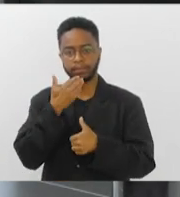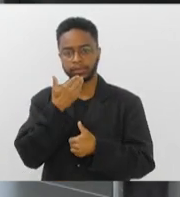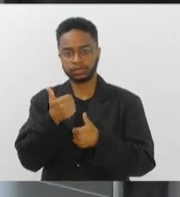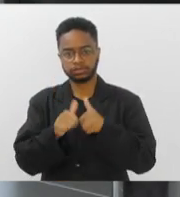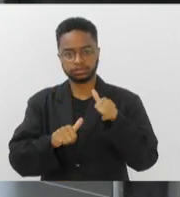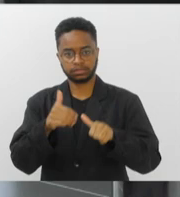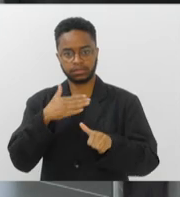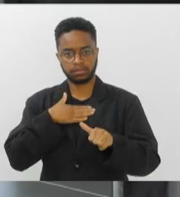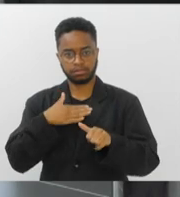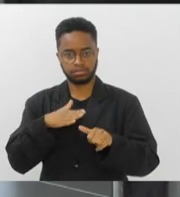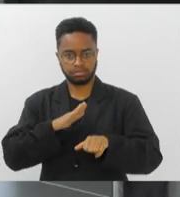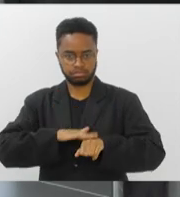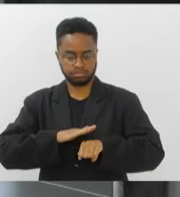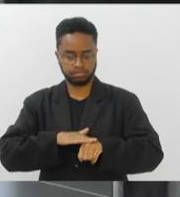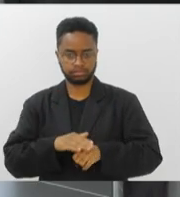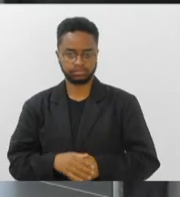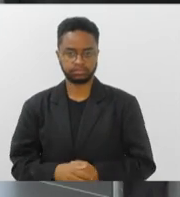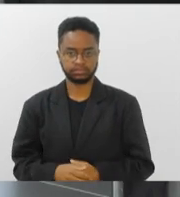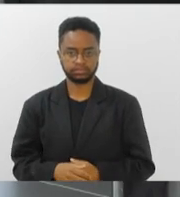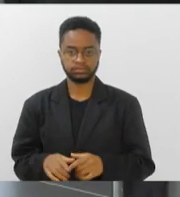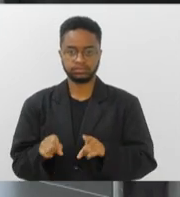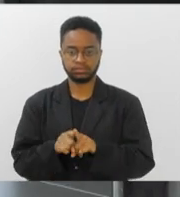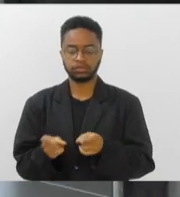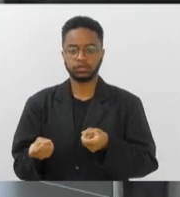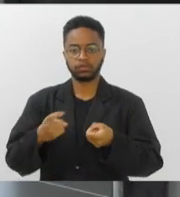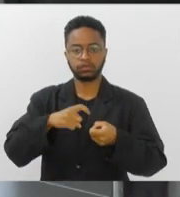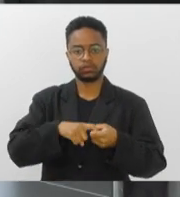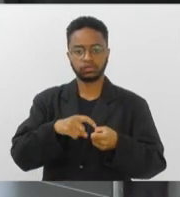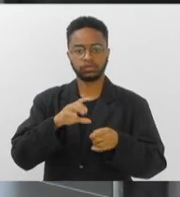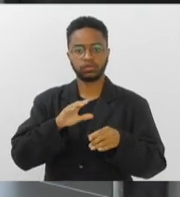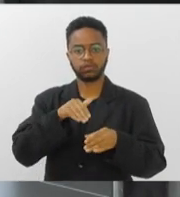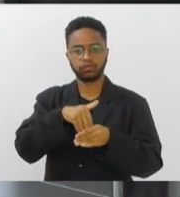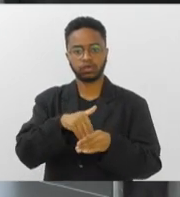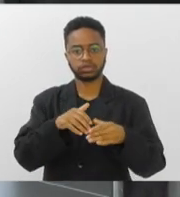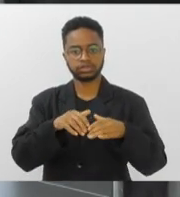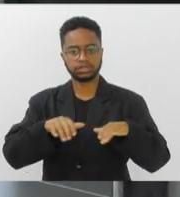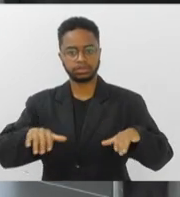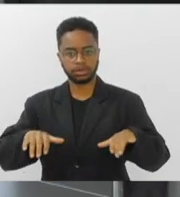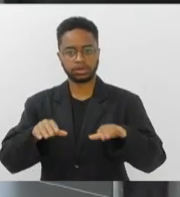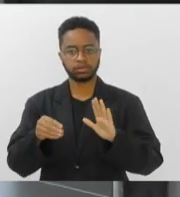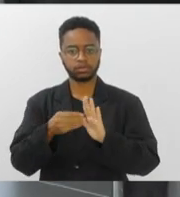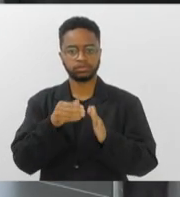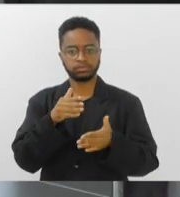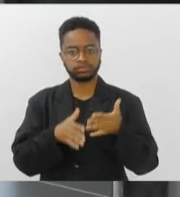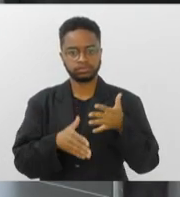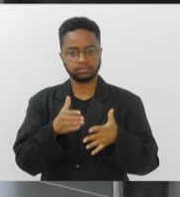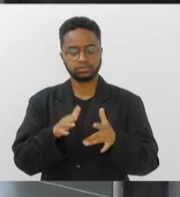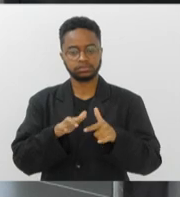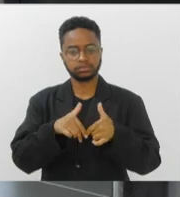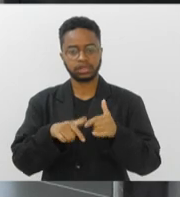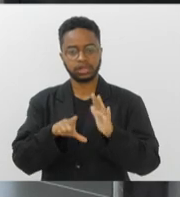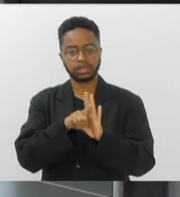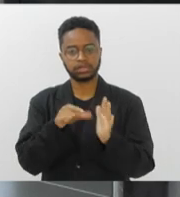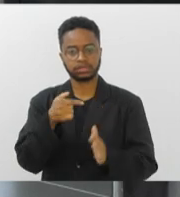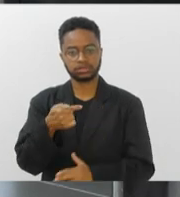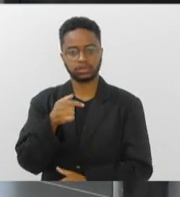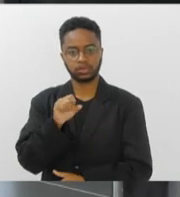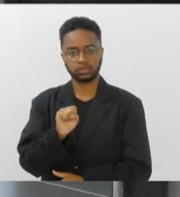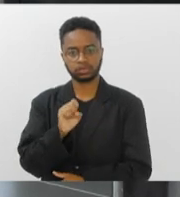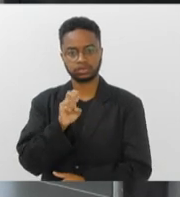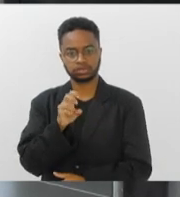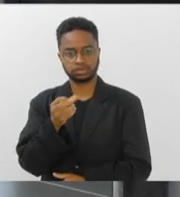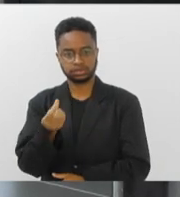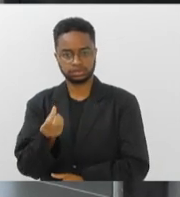meu gabinete, e devolvi com voto em separado pela prejudicabilidade em razão da Lei 7.856, de